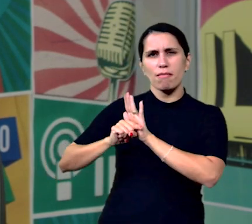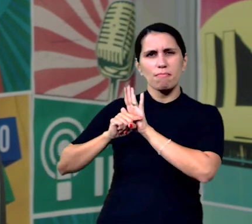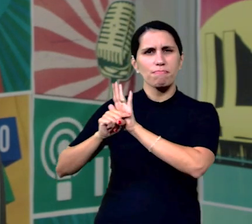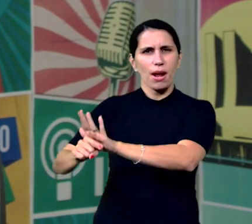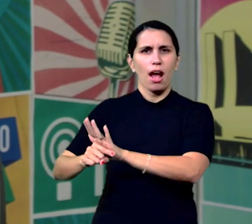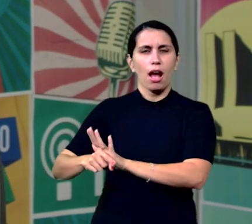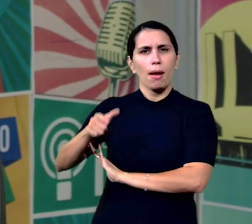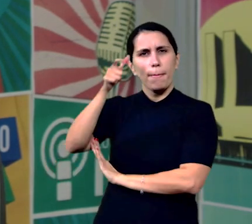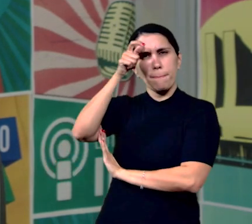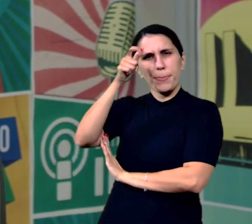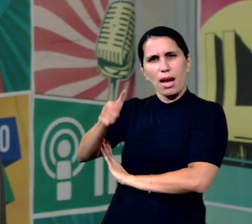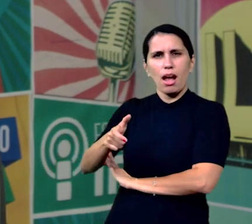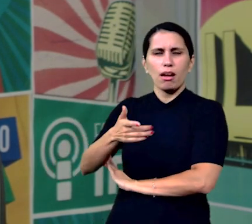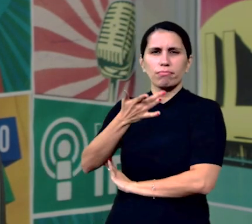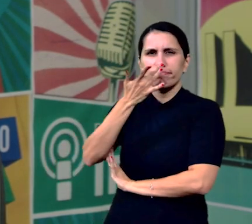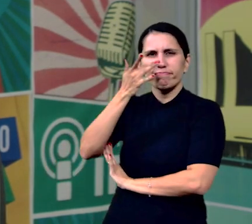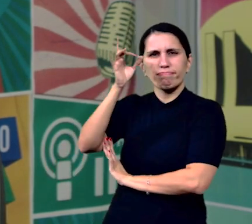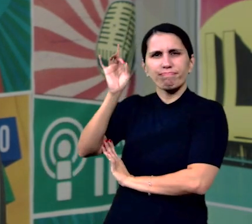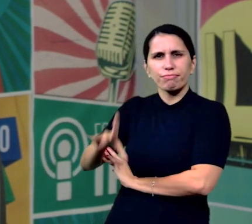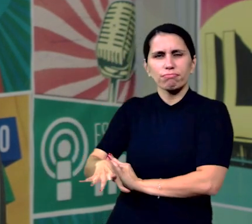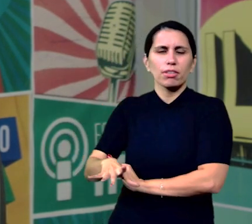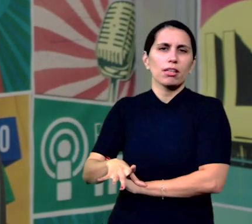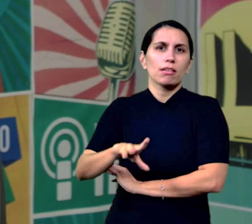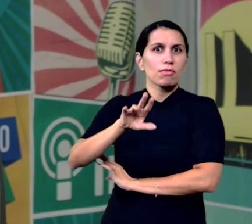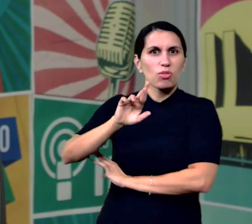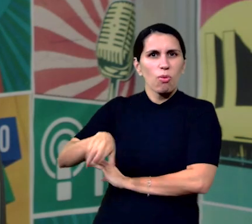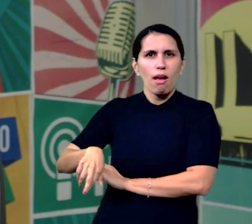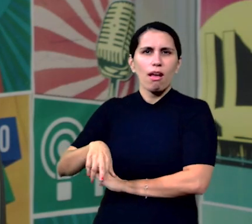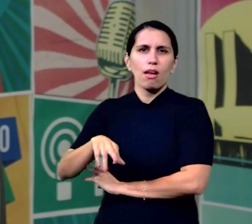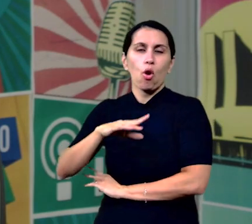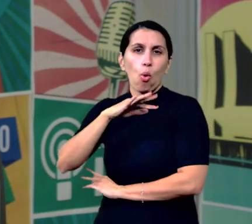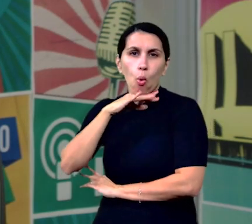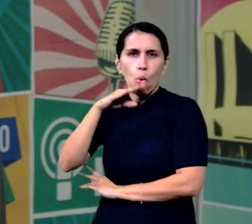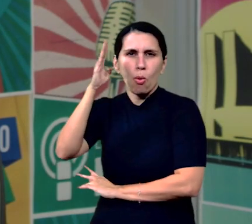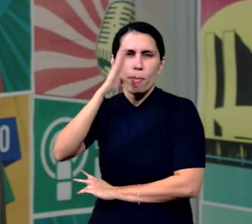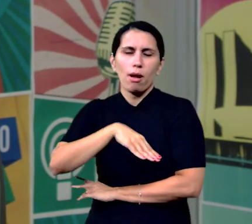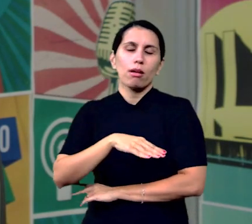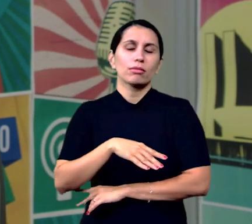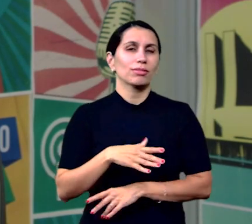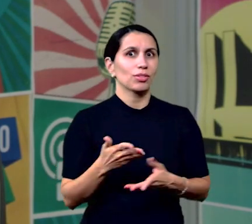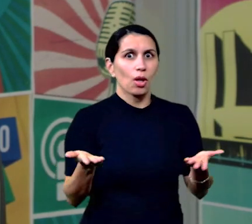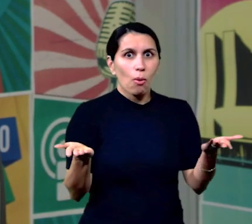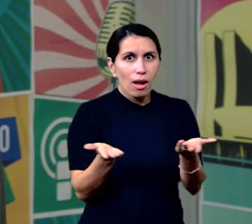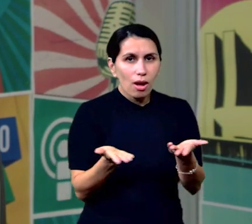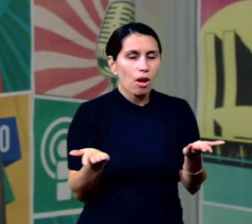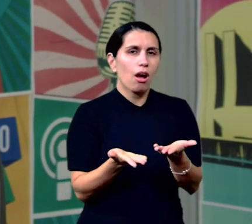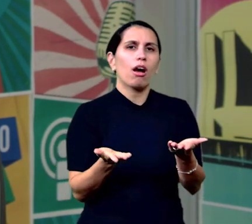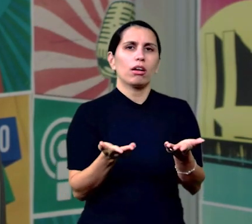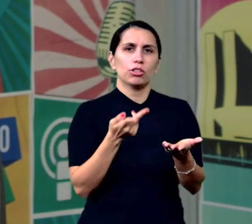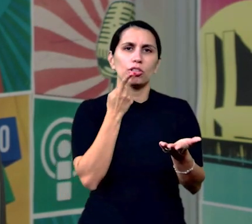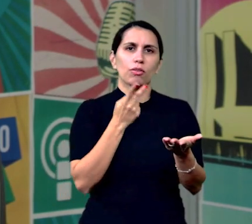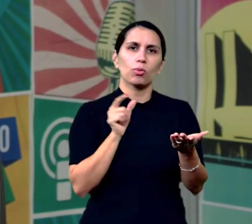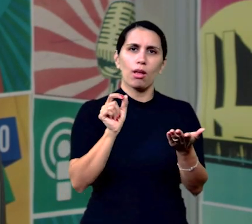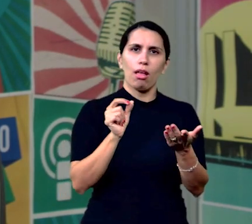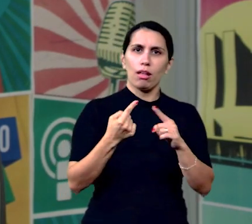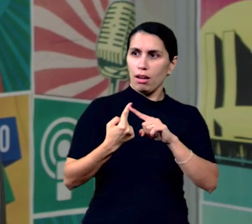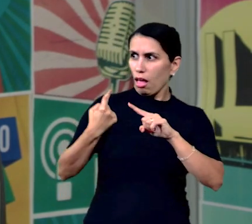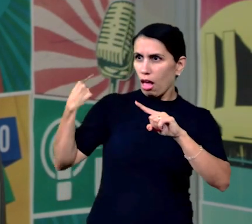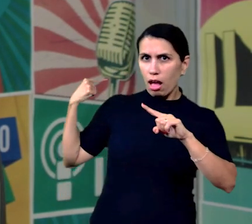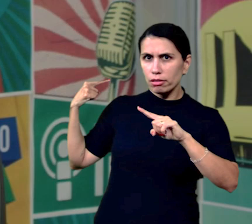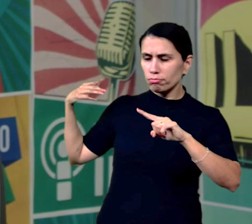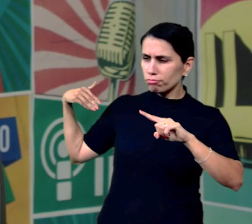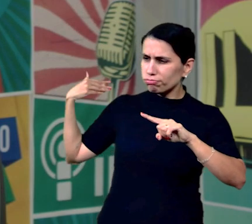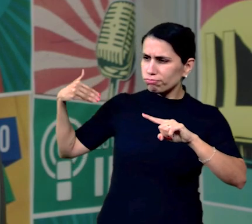do diabólico, do que não presta, daquilo que não é, né. Então a gente está agora dizendo que eles sempre foram